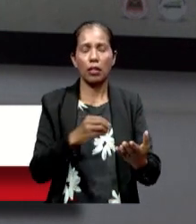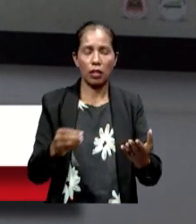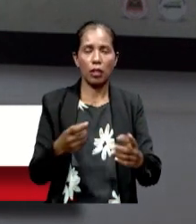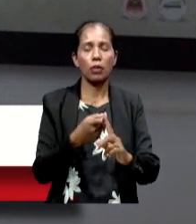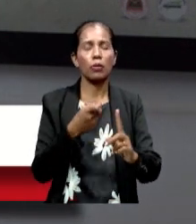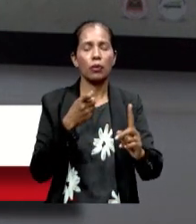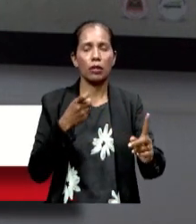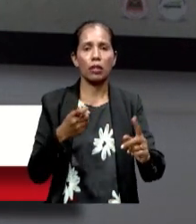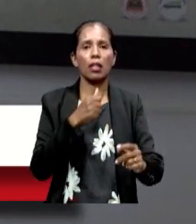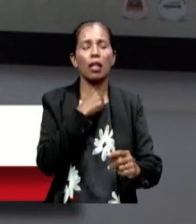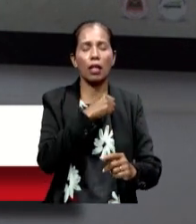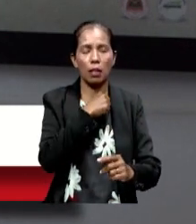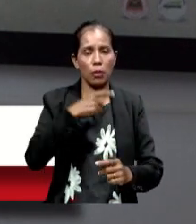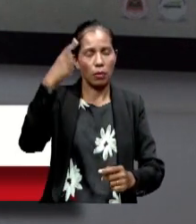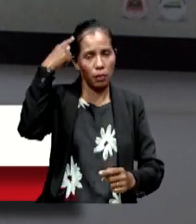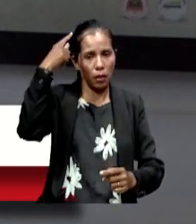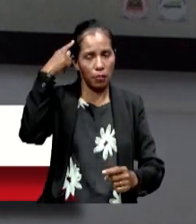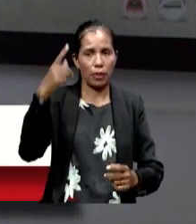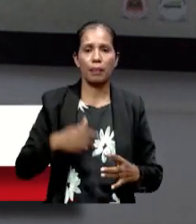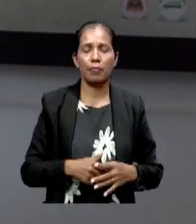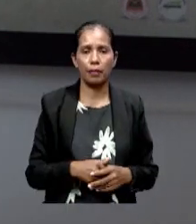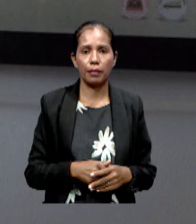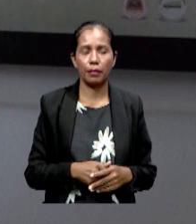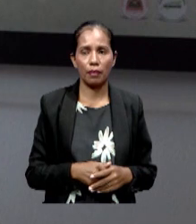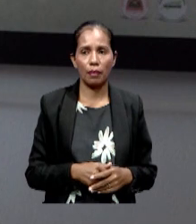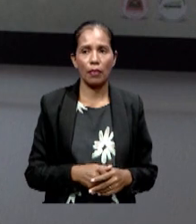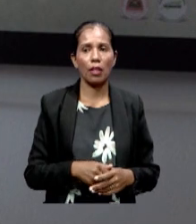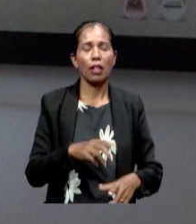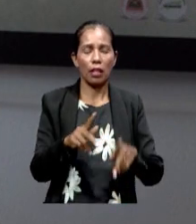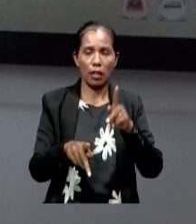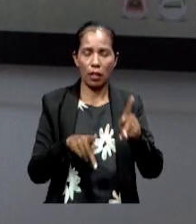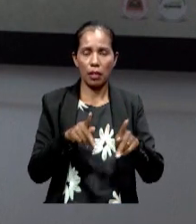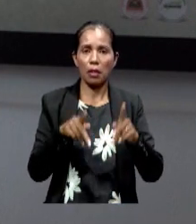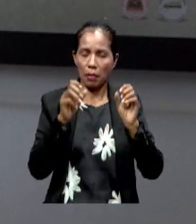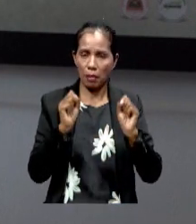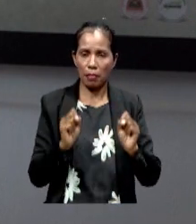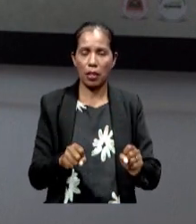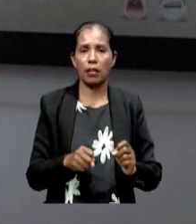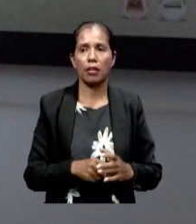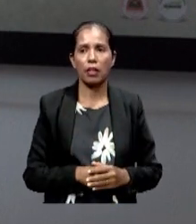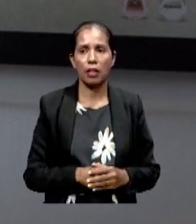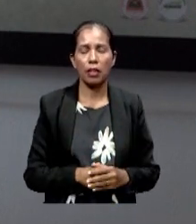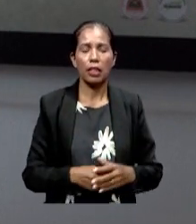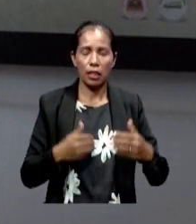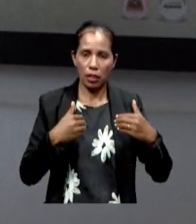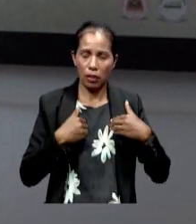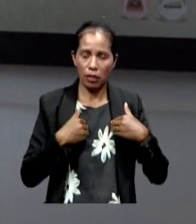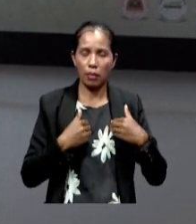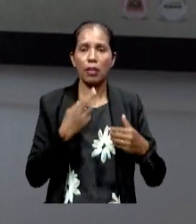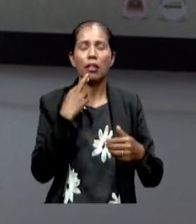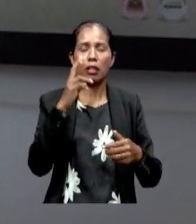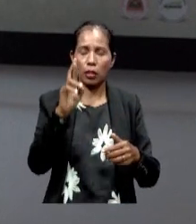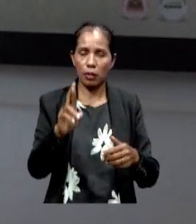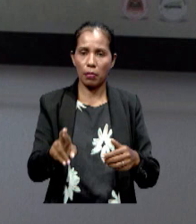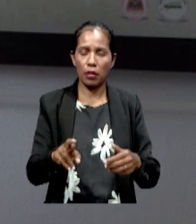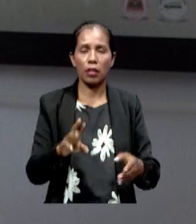Padre, por conta do Papa, que pessoalmente quis responder, por sua vez, a